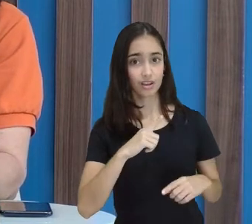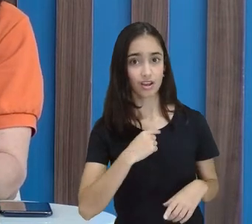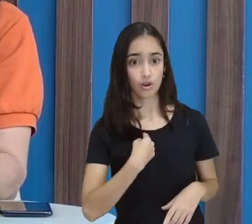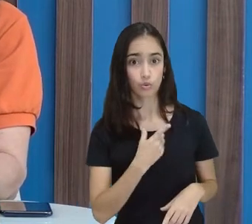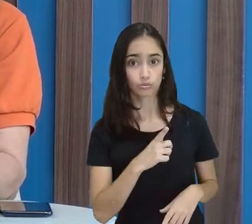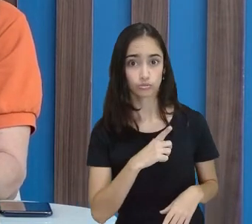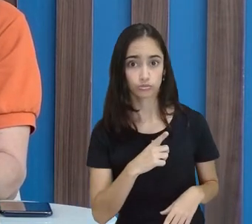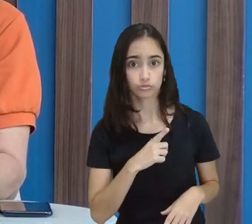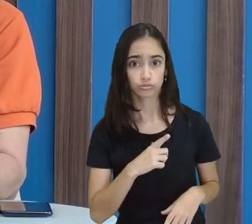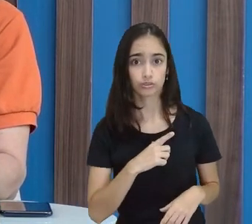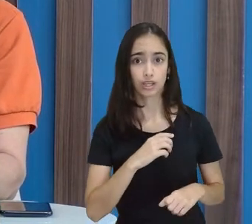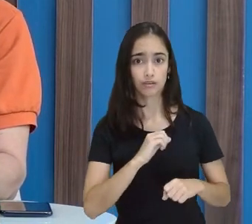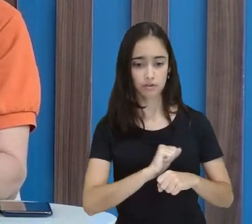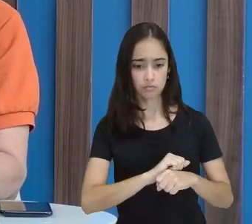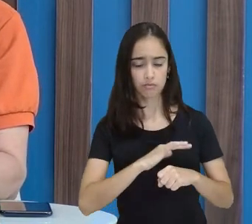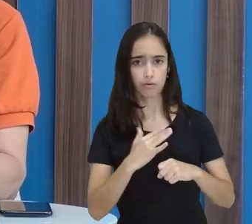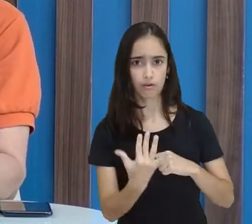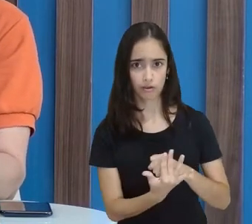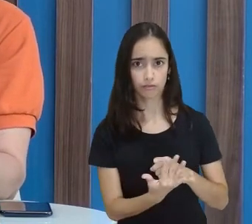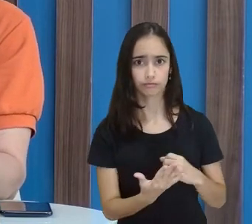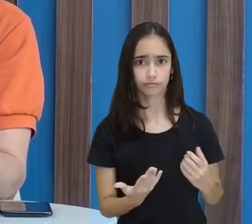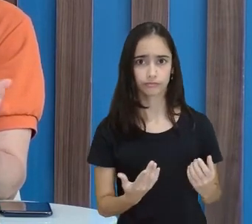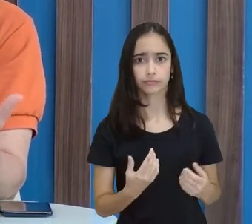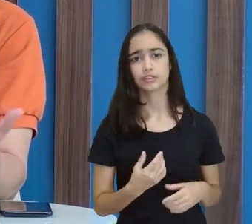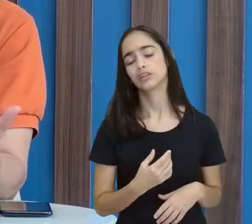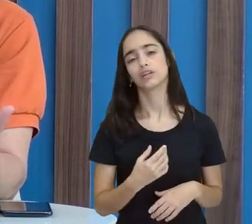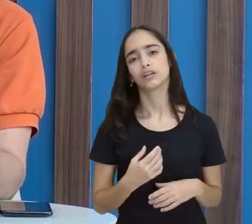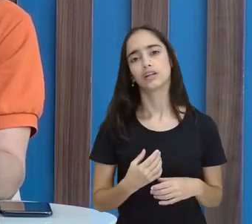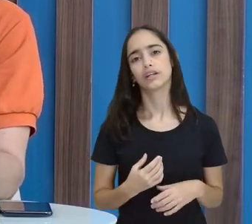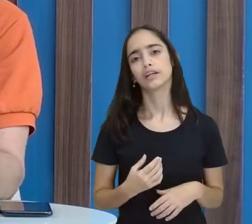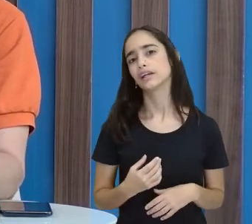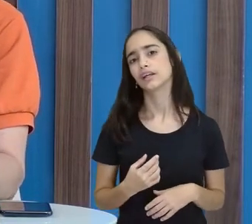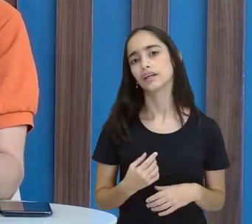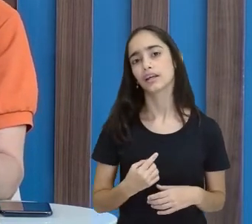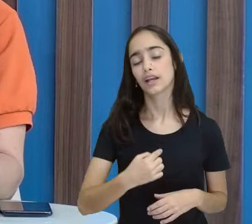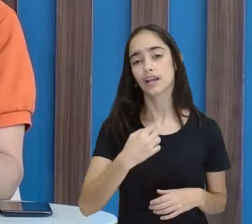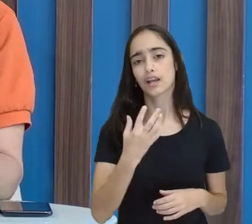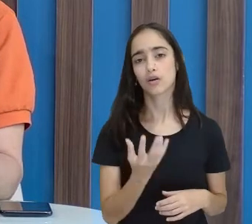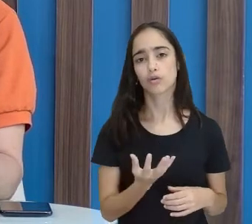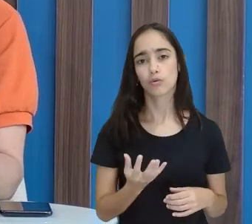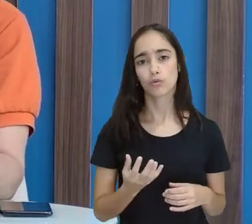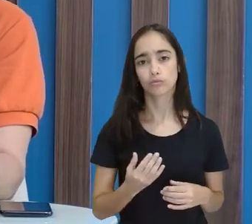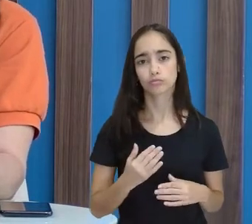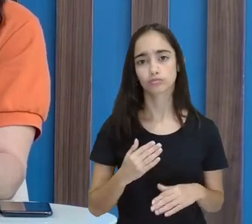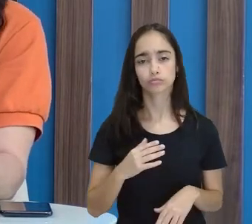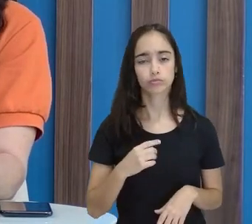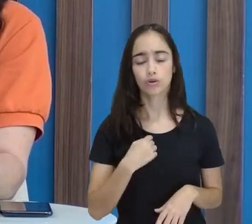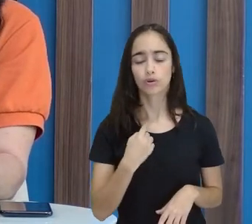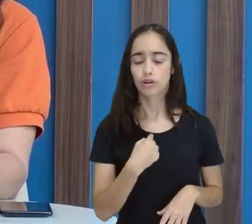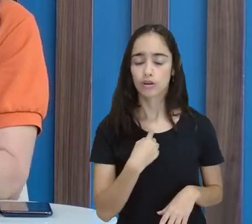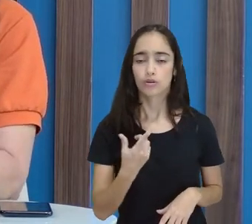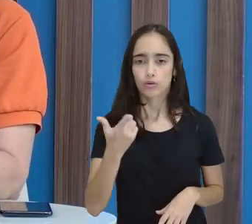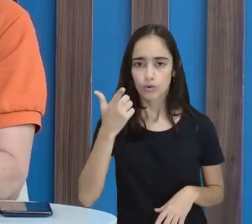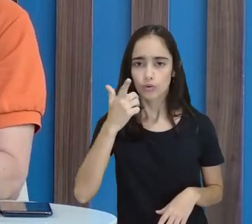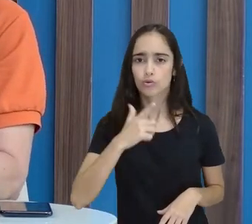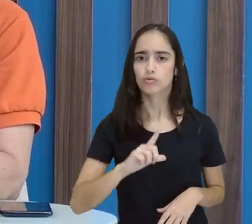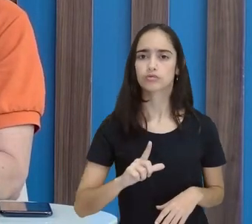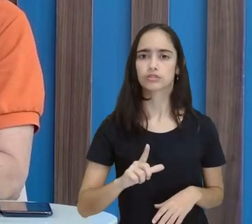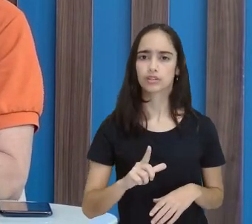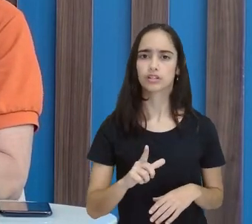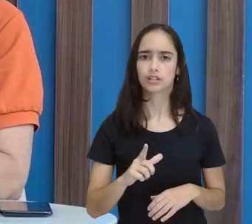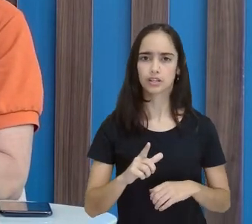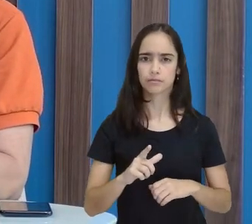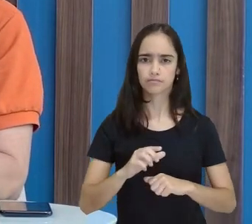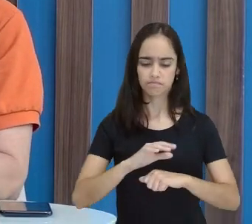usou muito esse aparelho para saber como eu estava e graças, né, a esse aparelho também e ao tratamento, muitas pessoas se recuperaram,